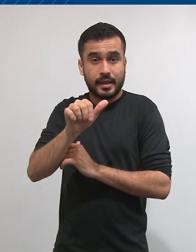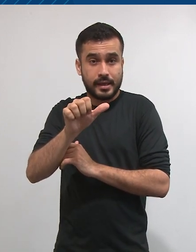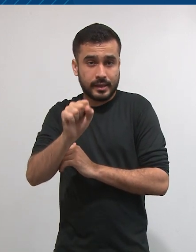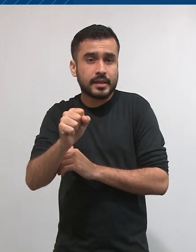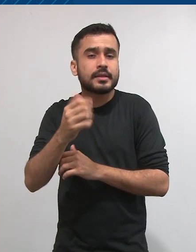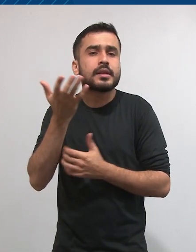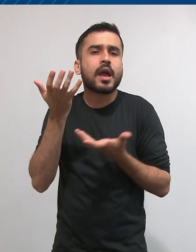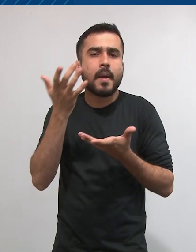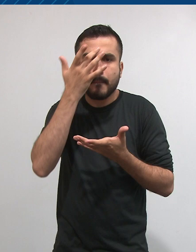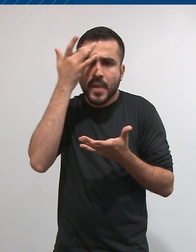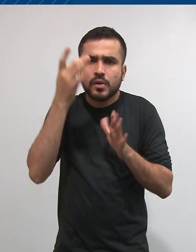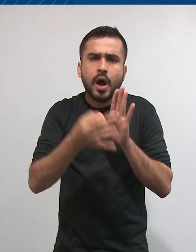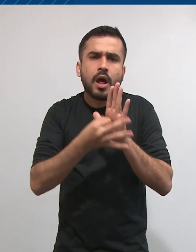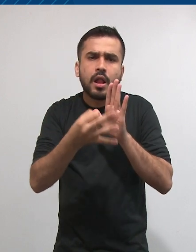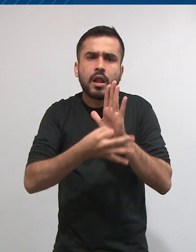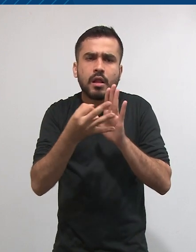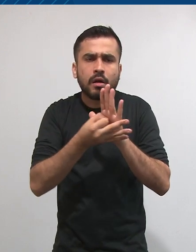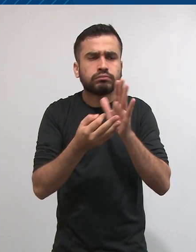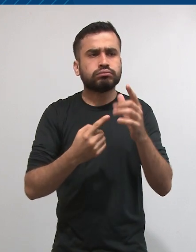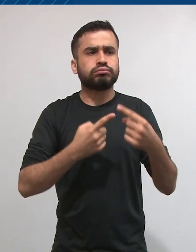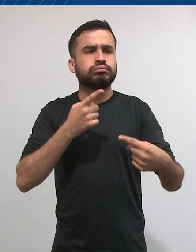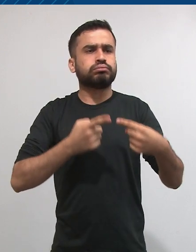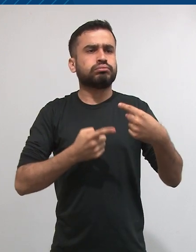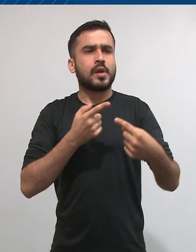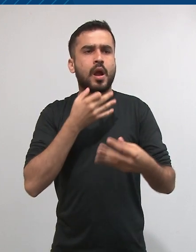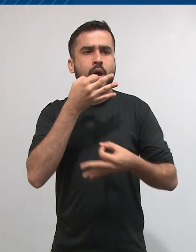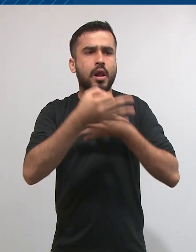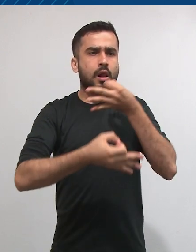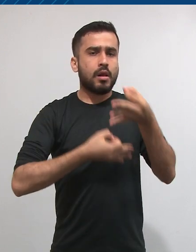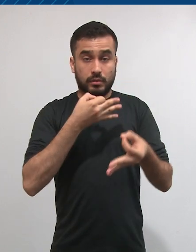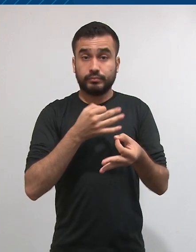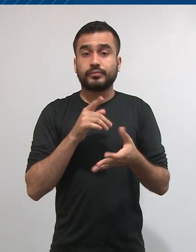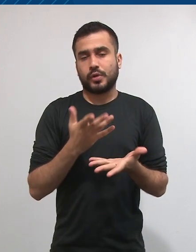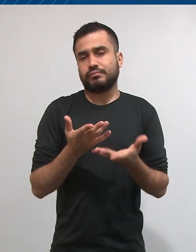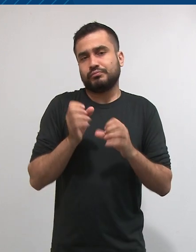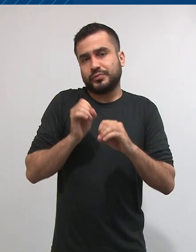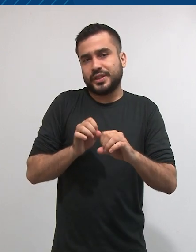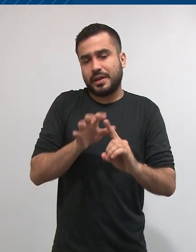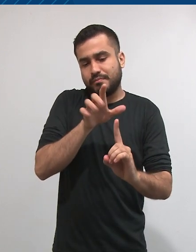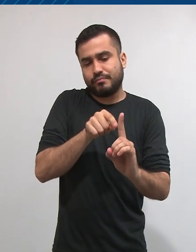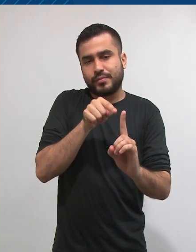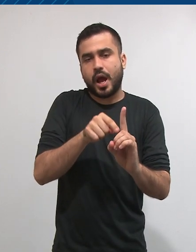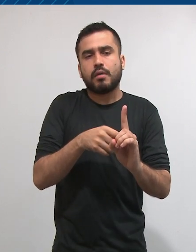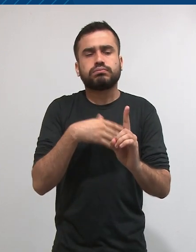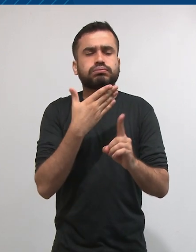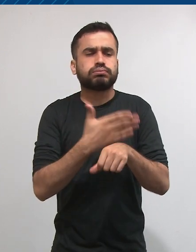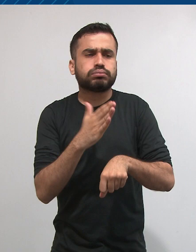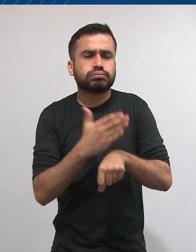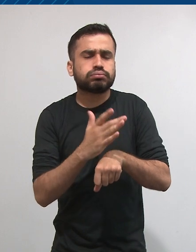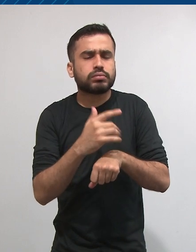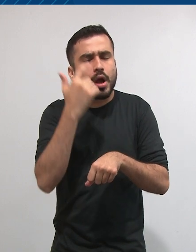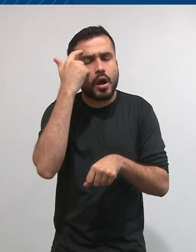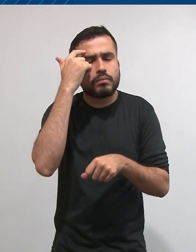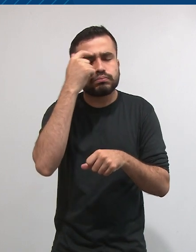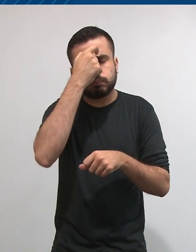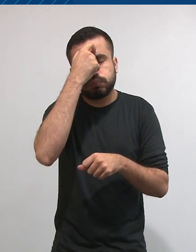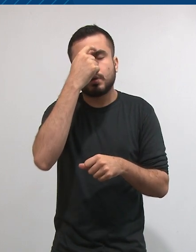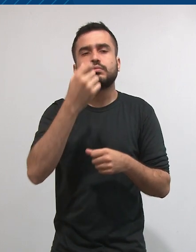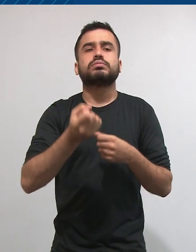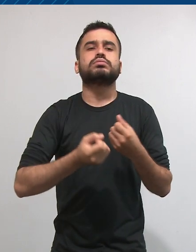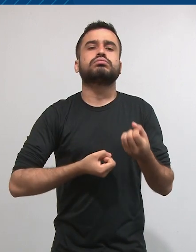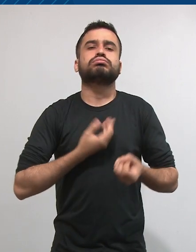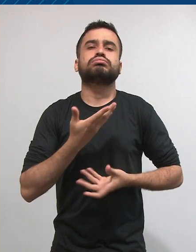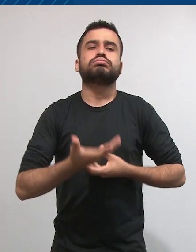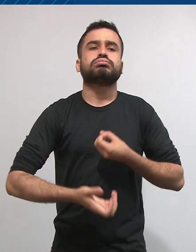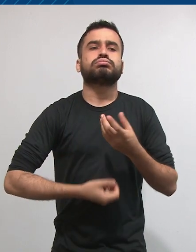saibam argumentar. Então, vai condicionar as pessoas com exercícios que ajudem na argumentação, na lógica.